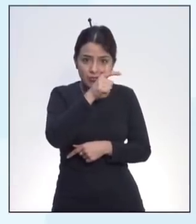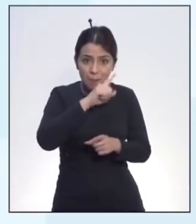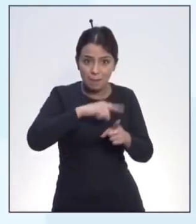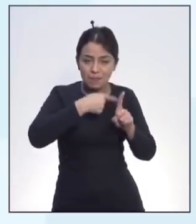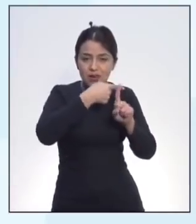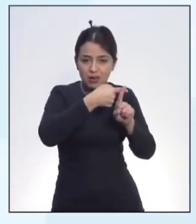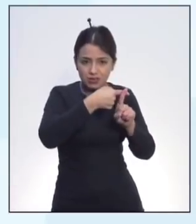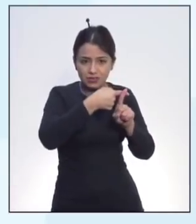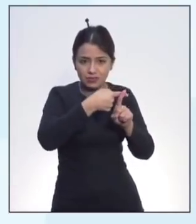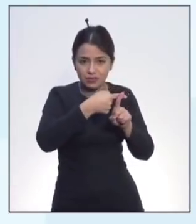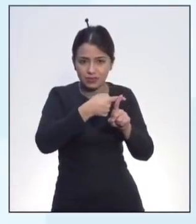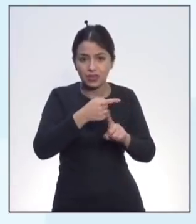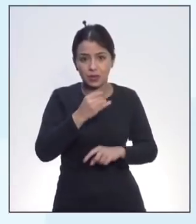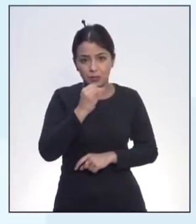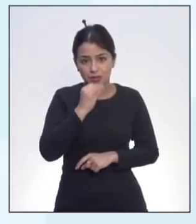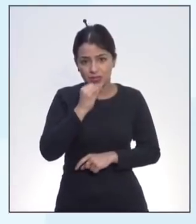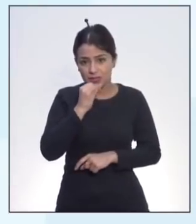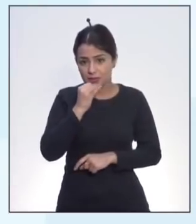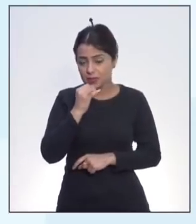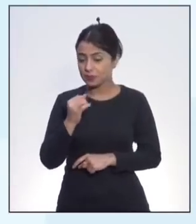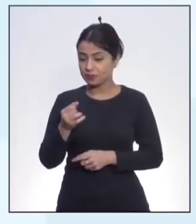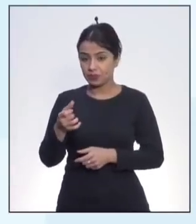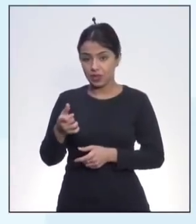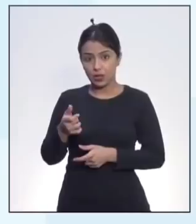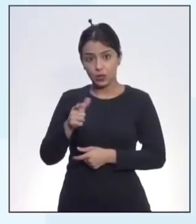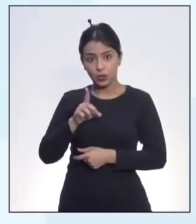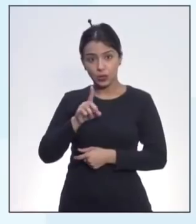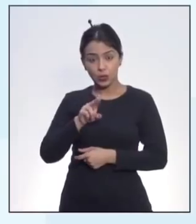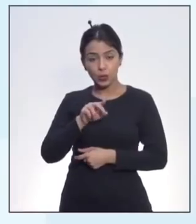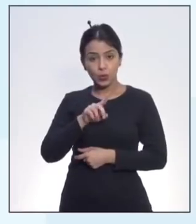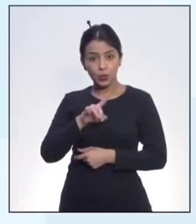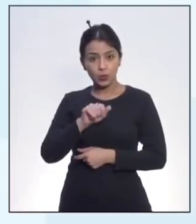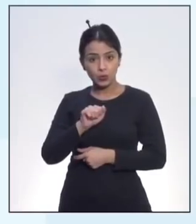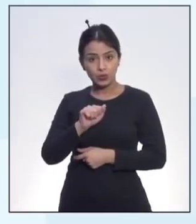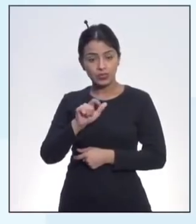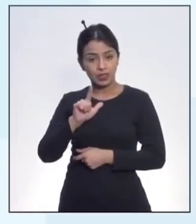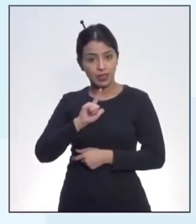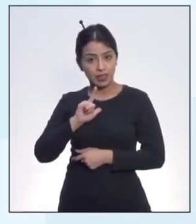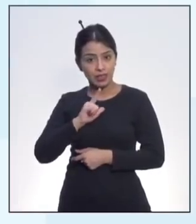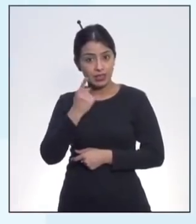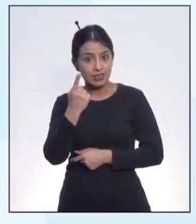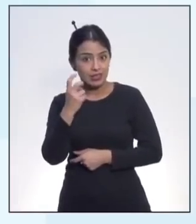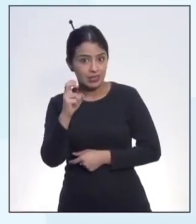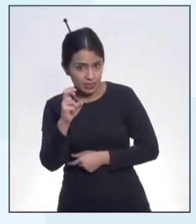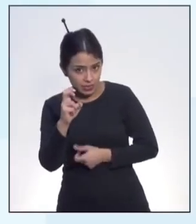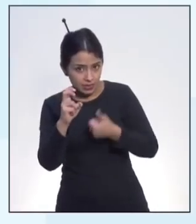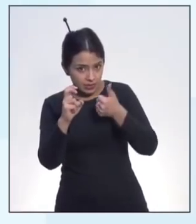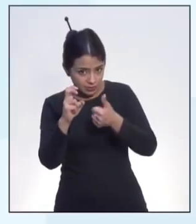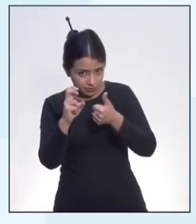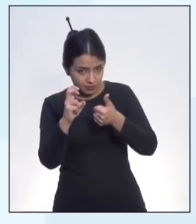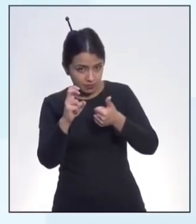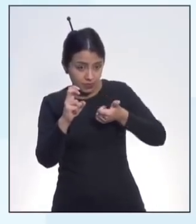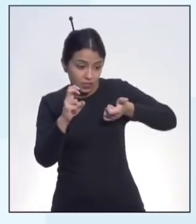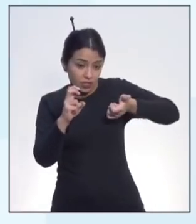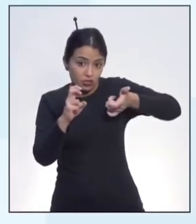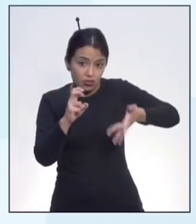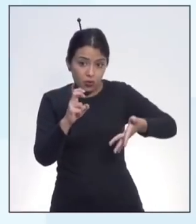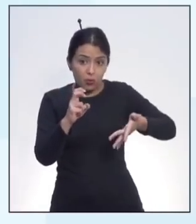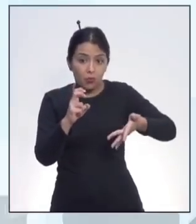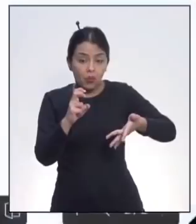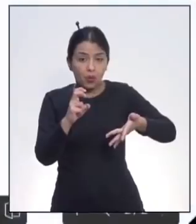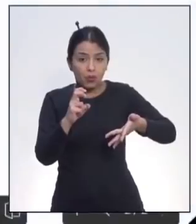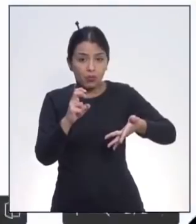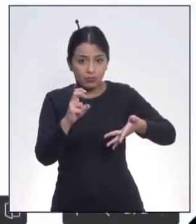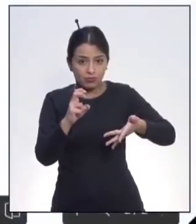o 15, que foi uma possibilidade de solução, de resposta, e aí não está errado, ok? E o